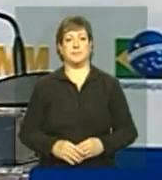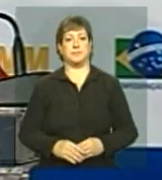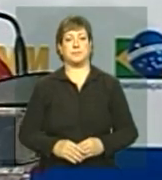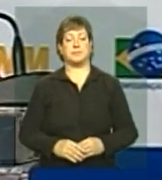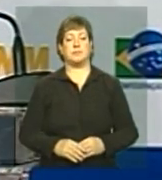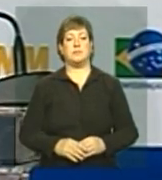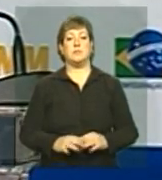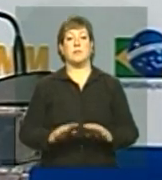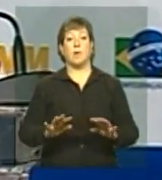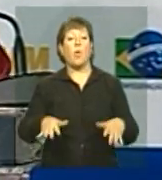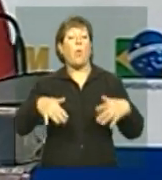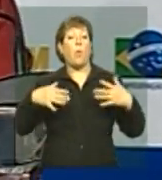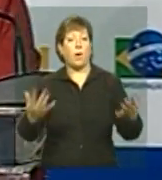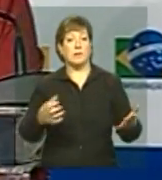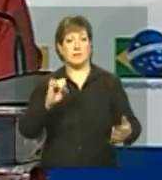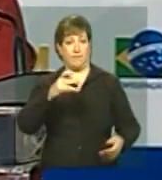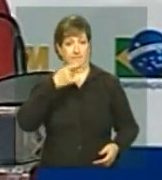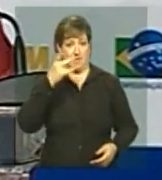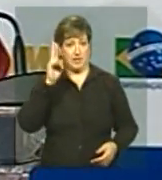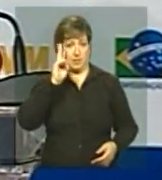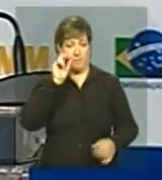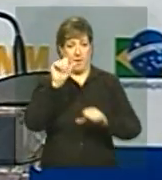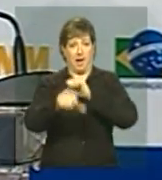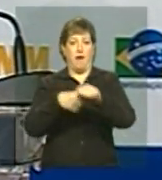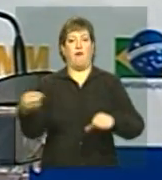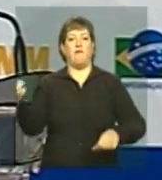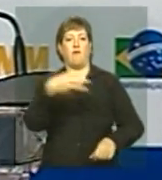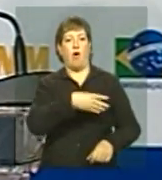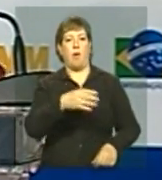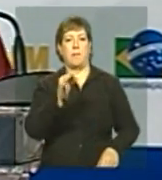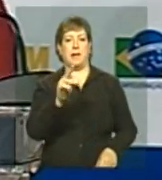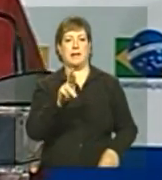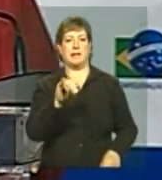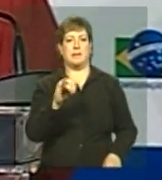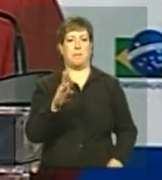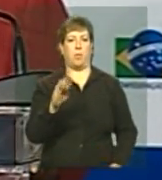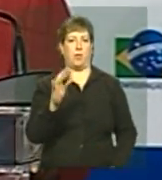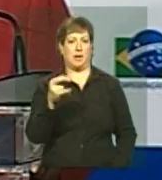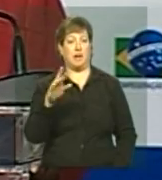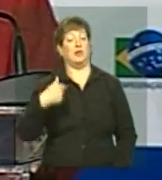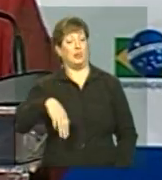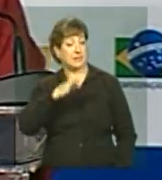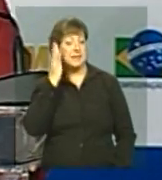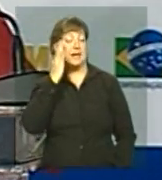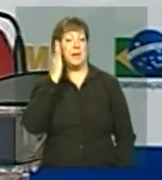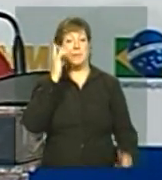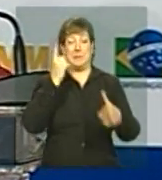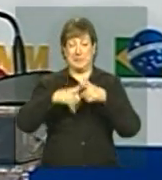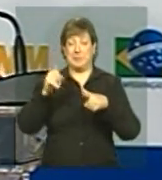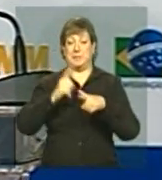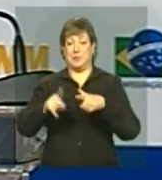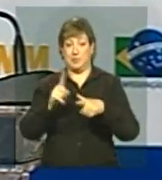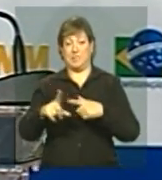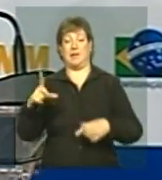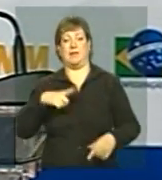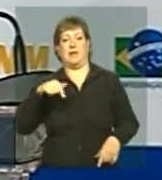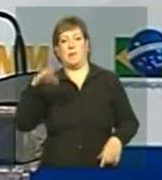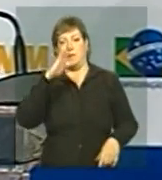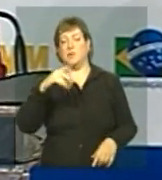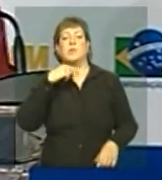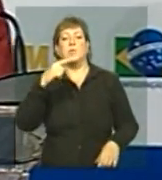quando se fala de reforma tributária, e nós sabemos as resistências que tem no Brasil para se fazer reforma